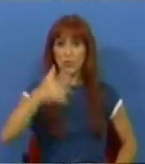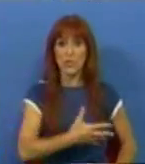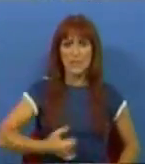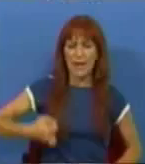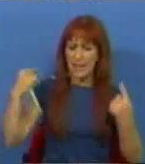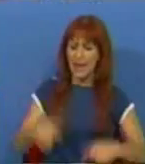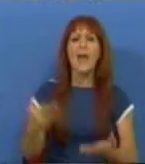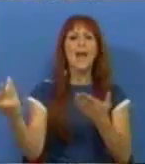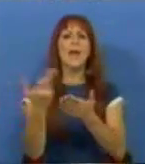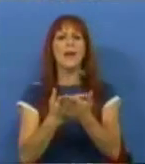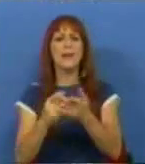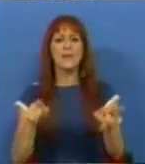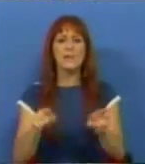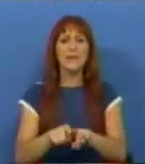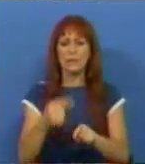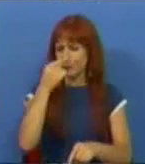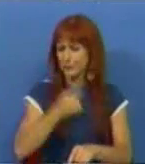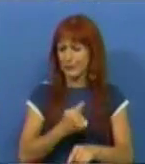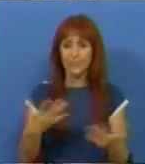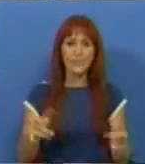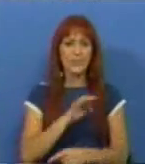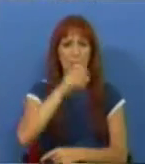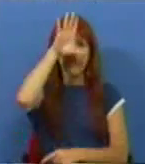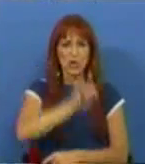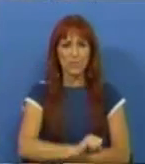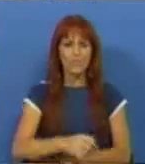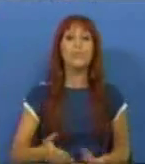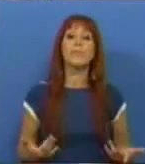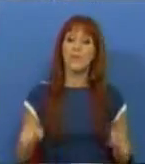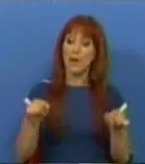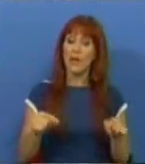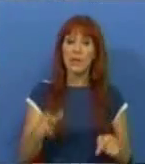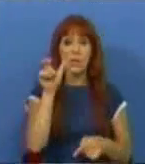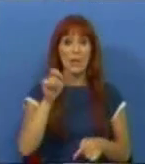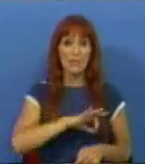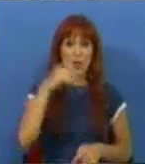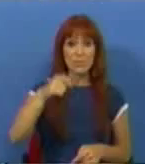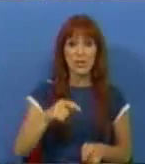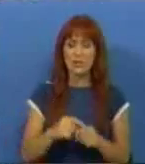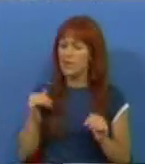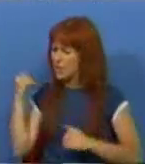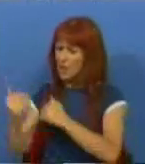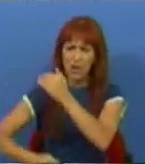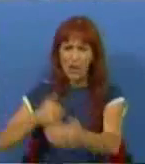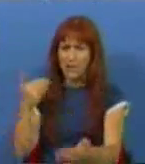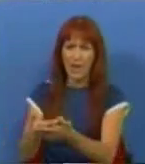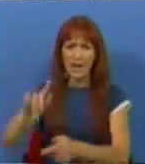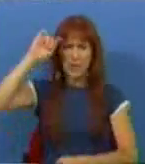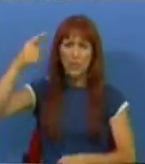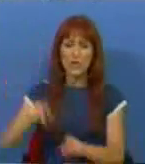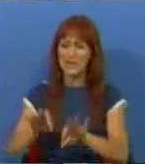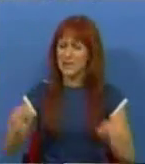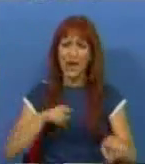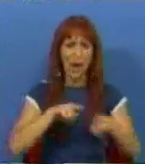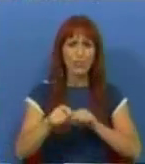desempregados. A economia está a falhar, Sr. Primeiro-Ministro. As palavras do Presidente arrastam-nos para a crise, como